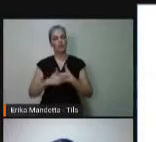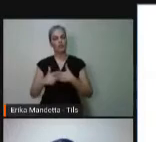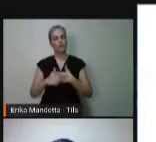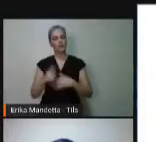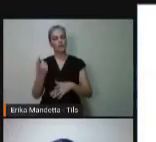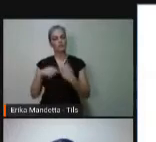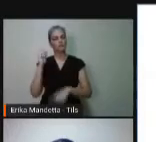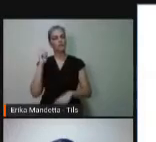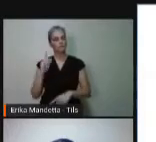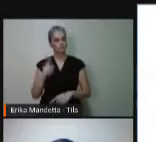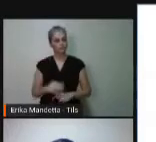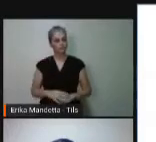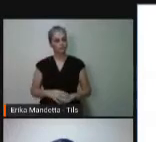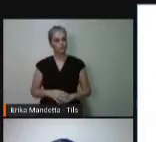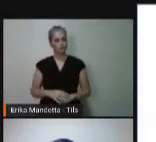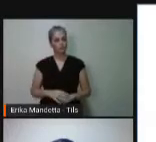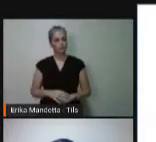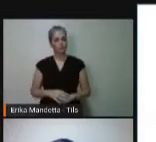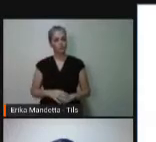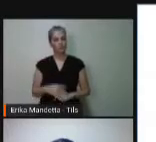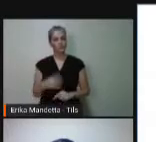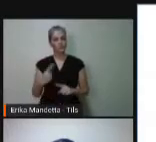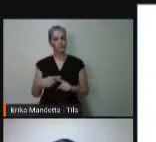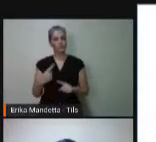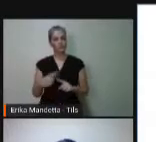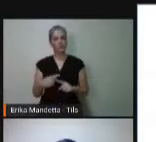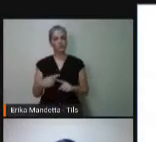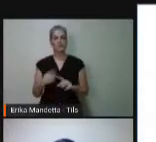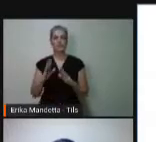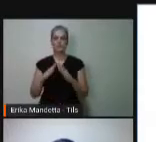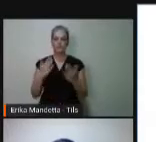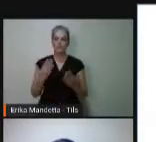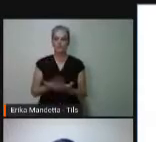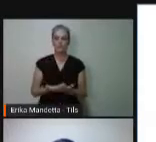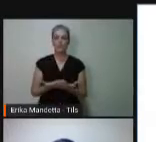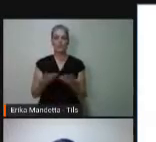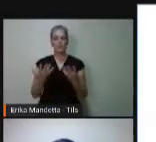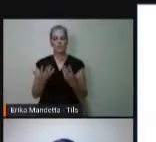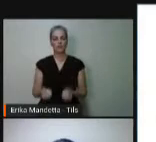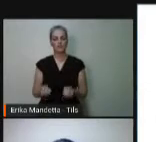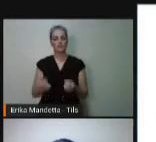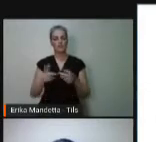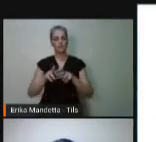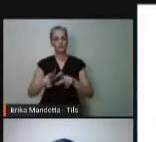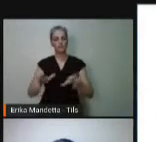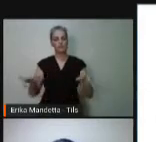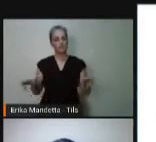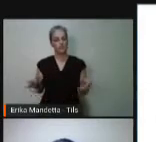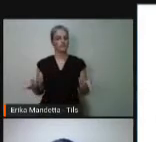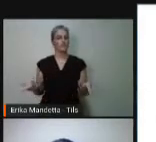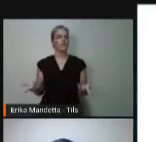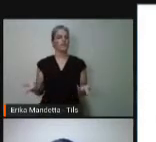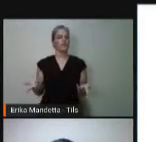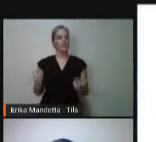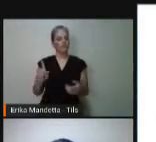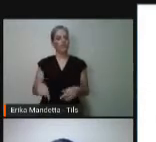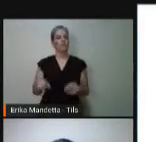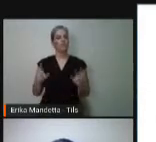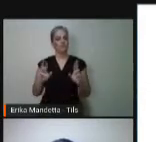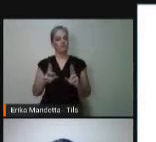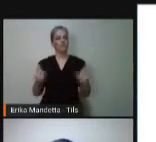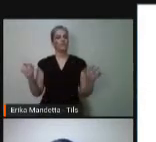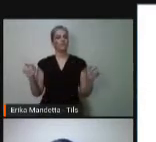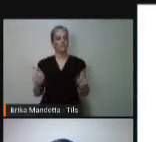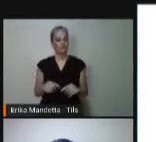em que essa escola acolhe a diversidade e acolhe a diferença, que são conjugadas